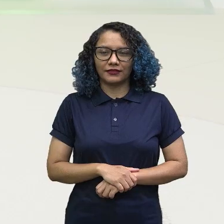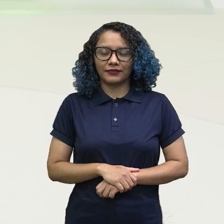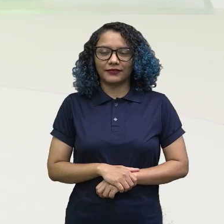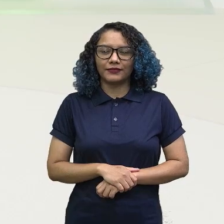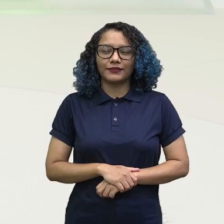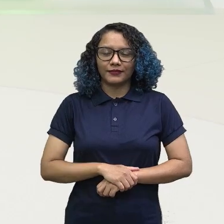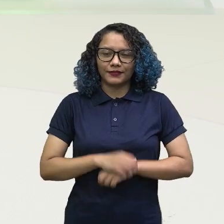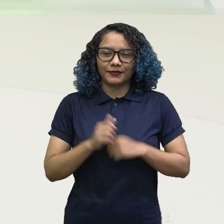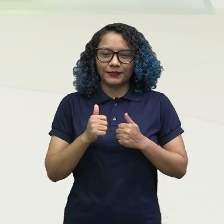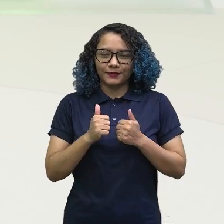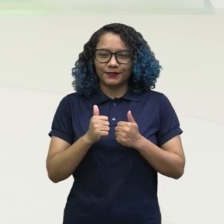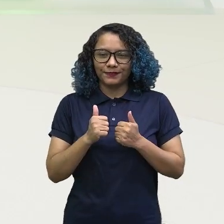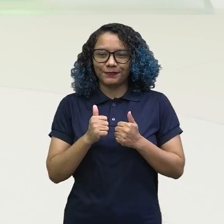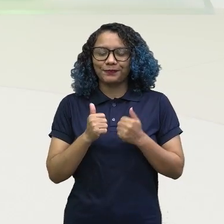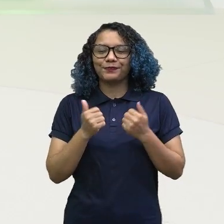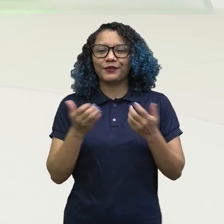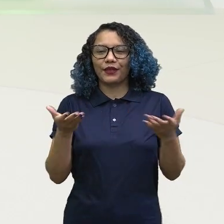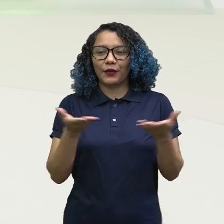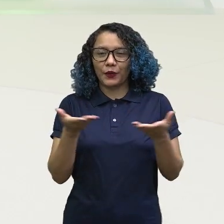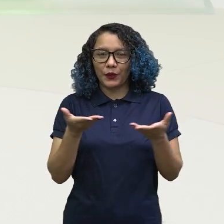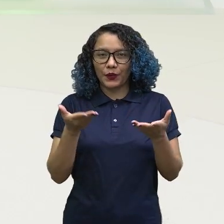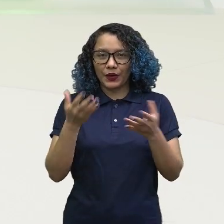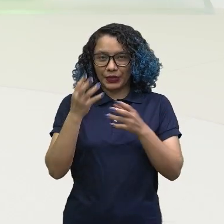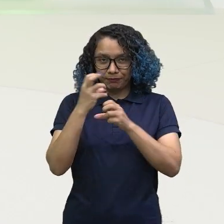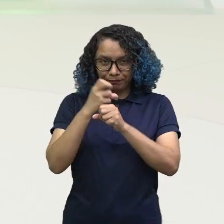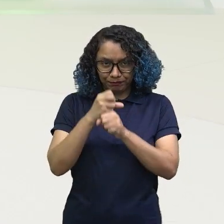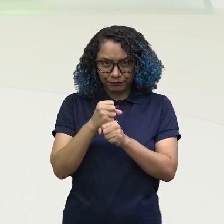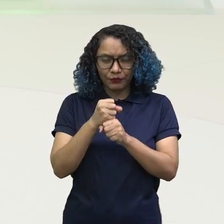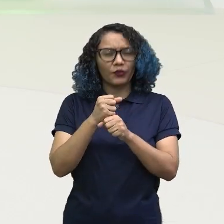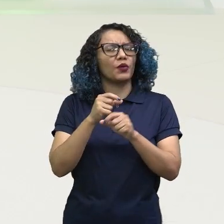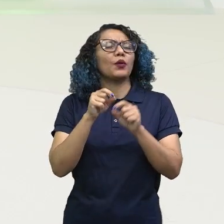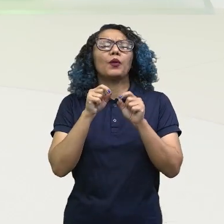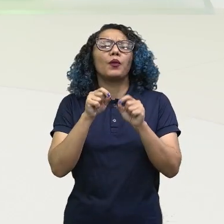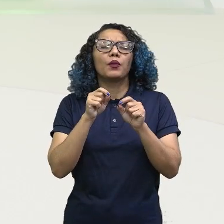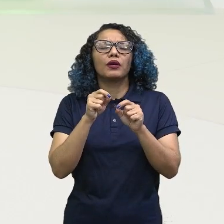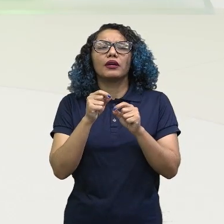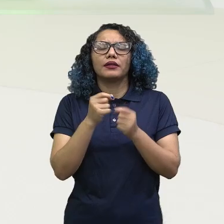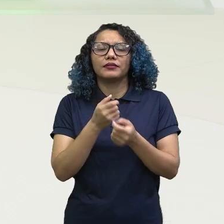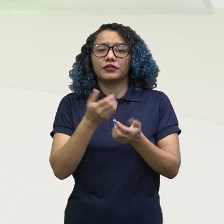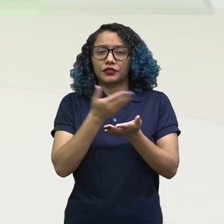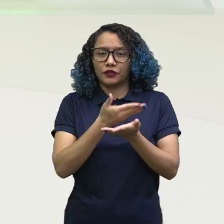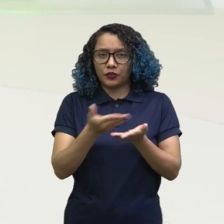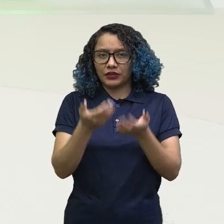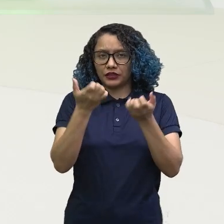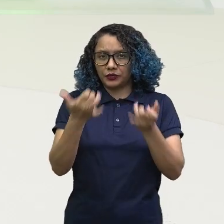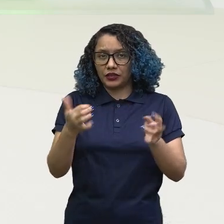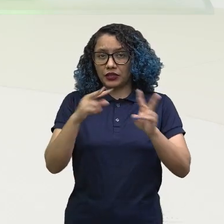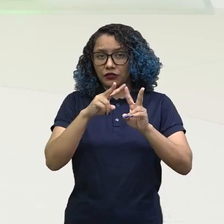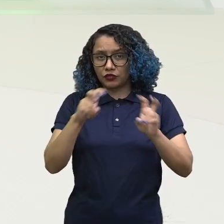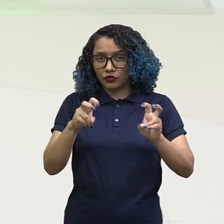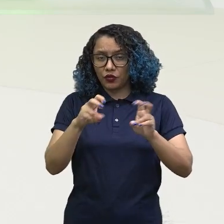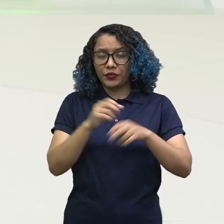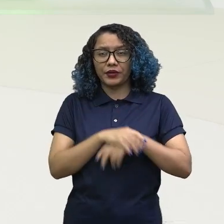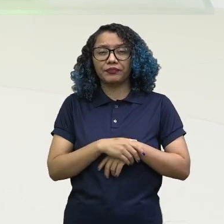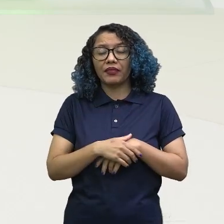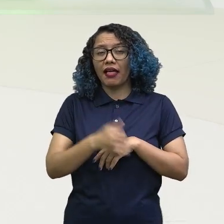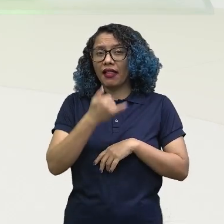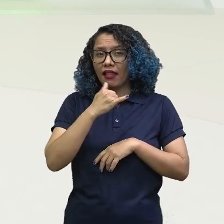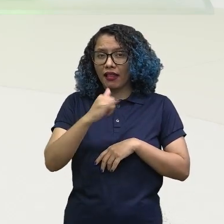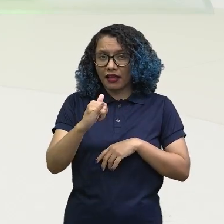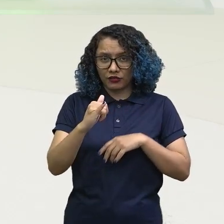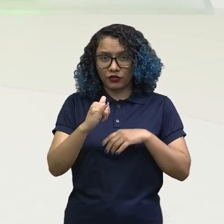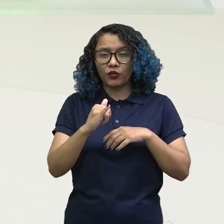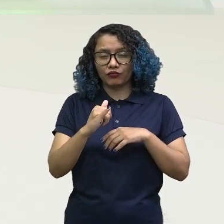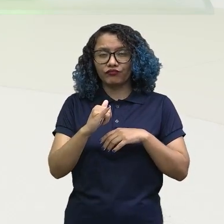Muito bem, pessoal. A nossa revisão 2 começa com a eletrodinâmica. Só que eu trago